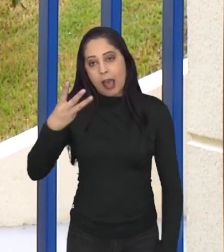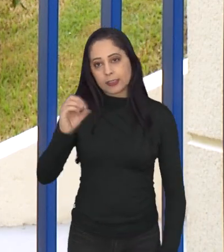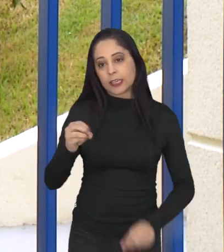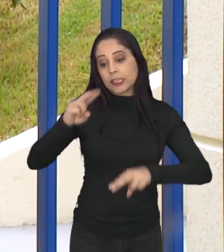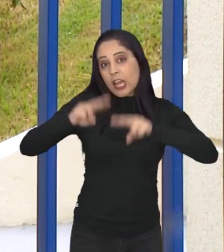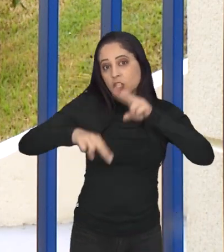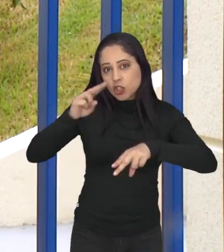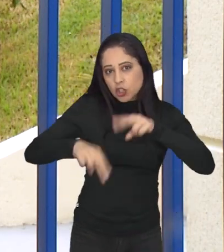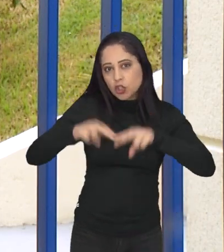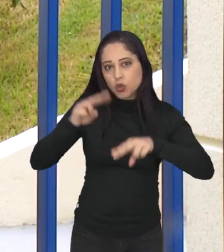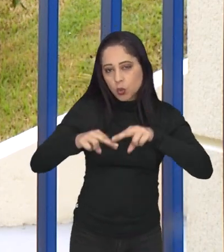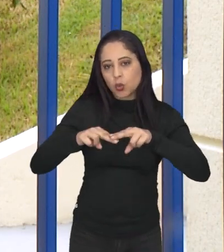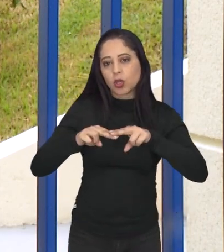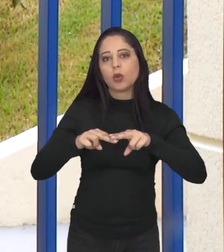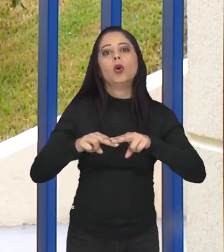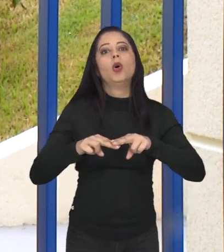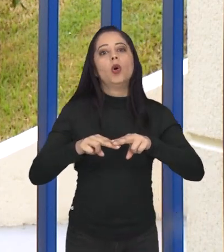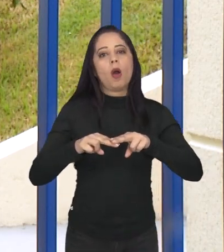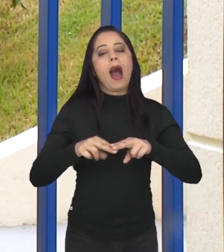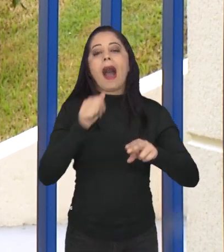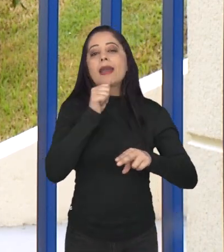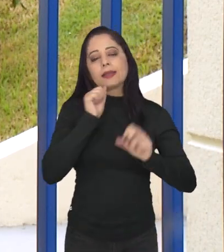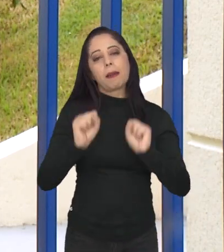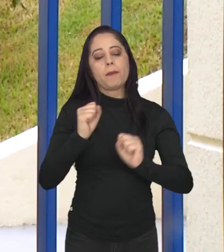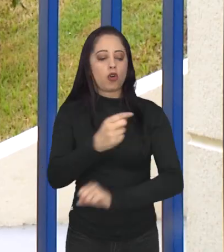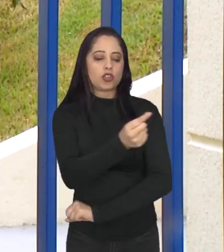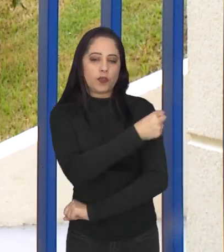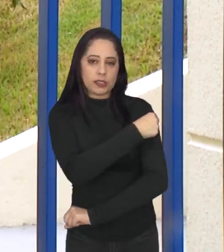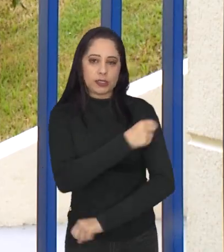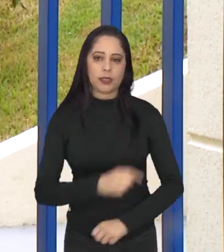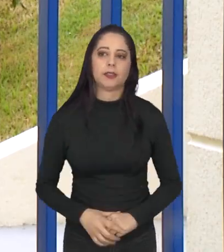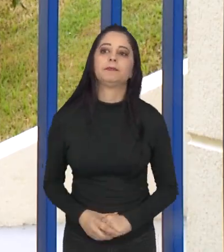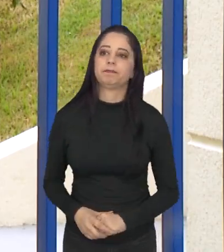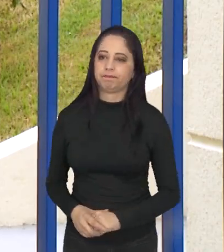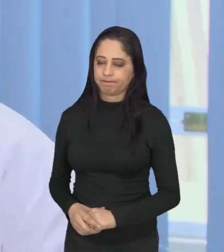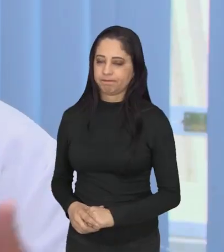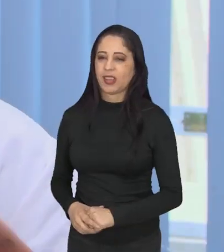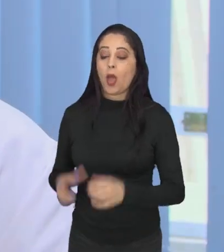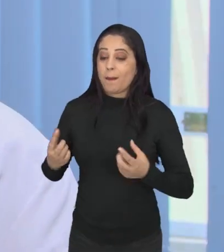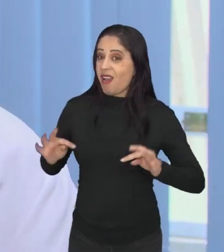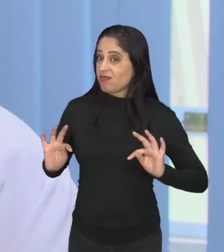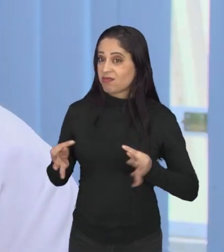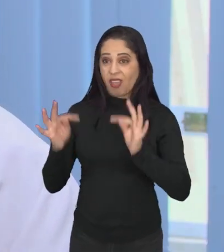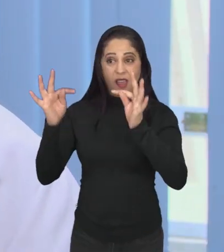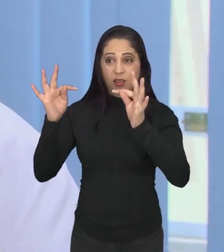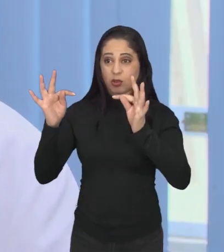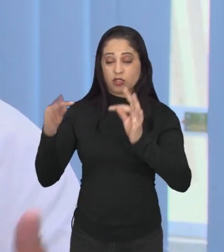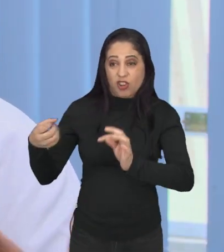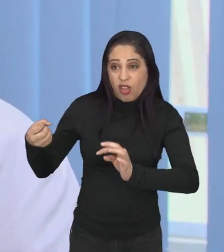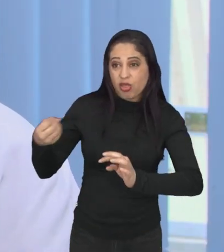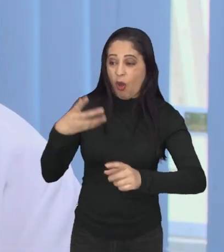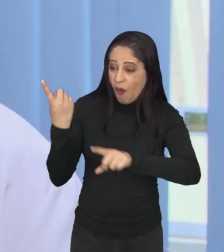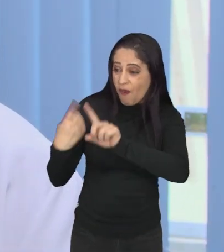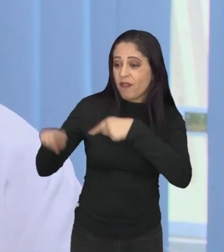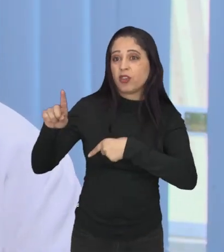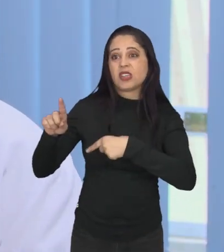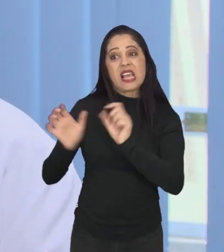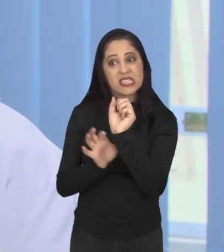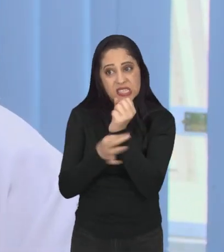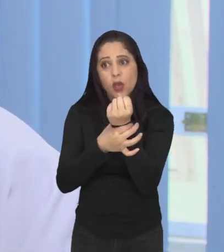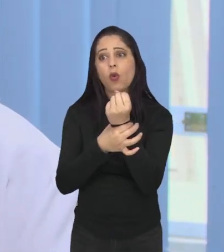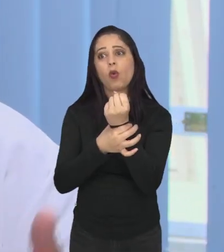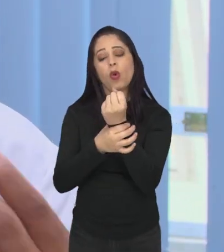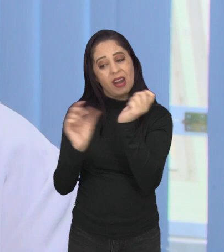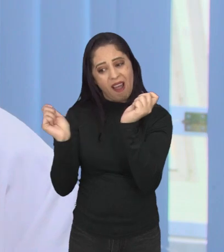Junho com objetivo de imunizar mais pessoas acima de 6 anos de idade é uma tecnologia que se desenvolveu